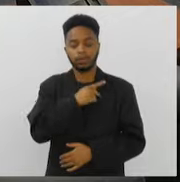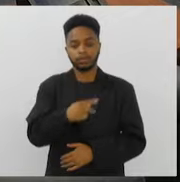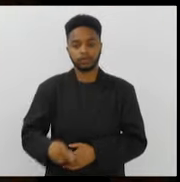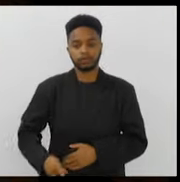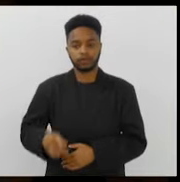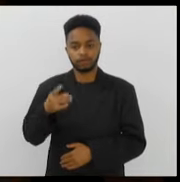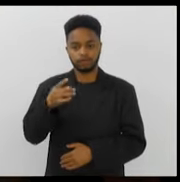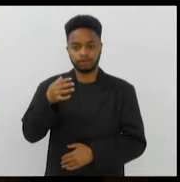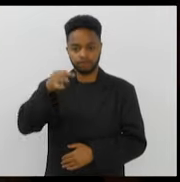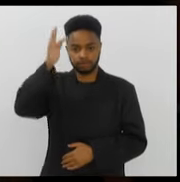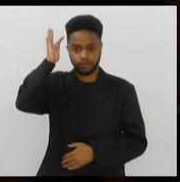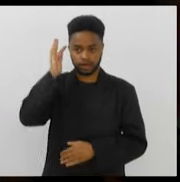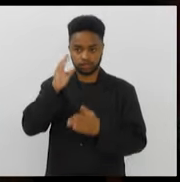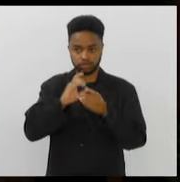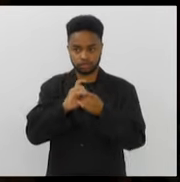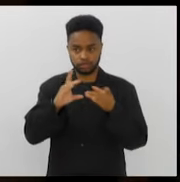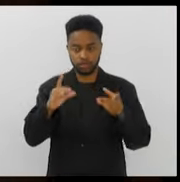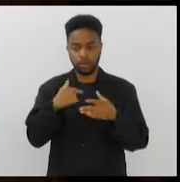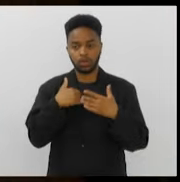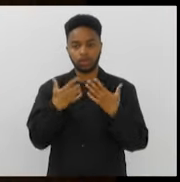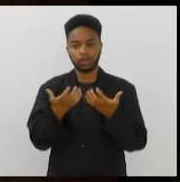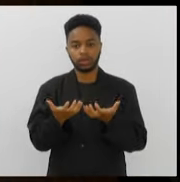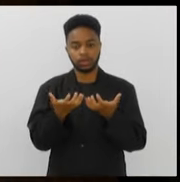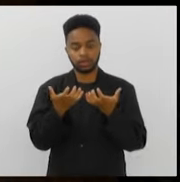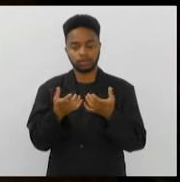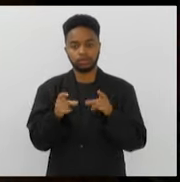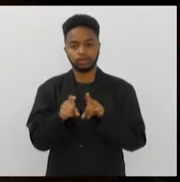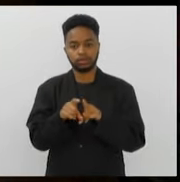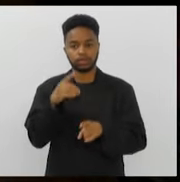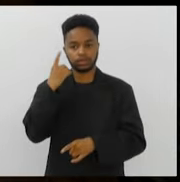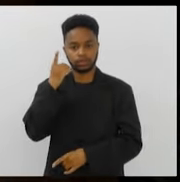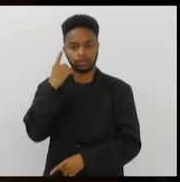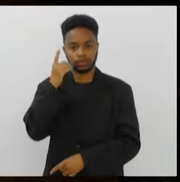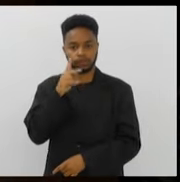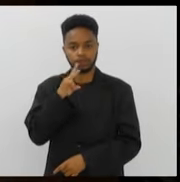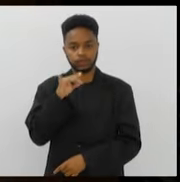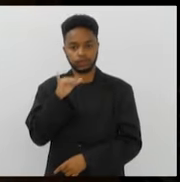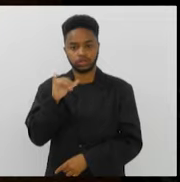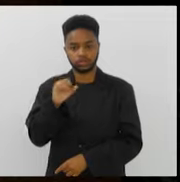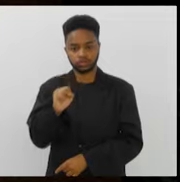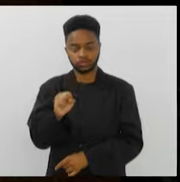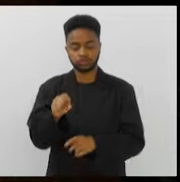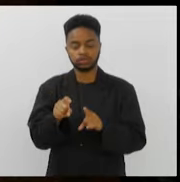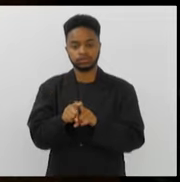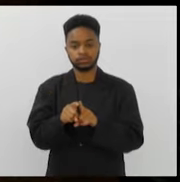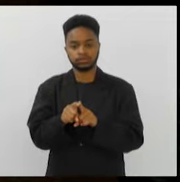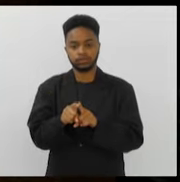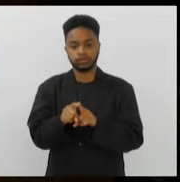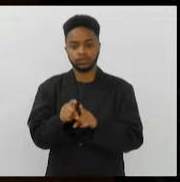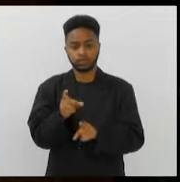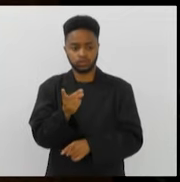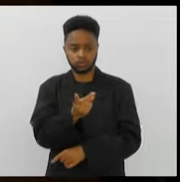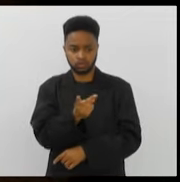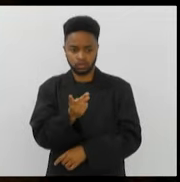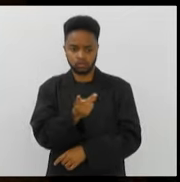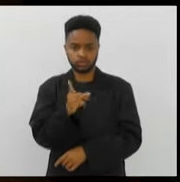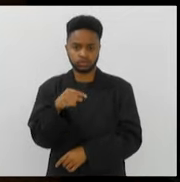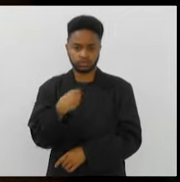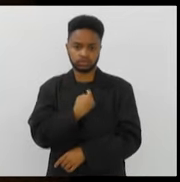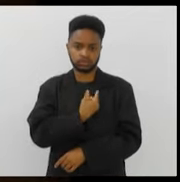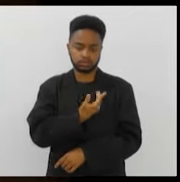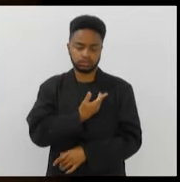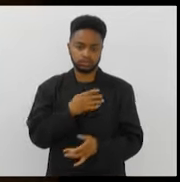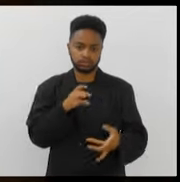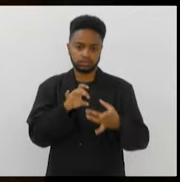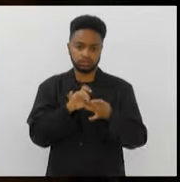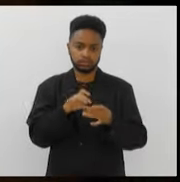Democrático. Queria, deputado Vinícius Cozzolino, aliás, tanto deputado Vinícius quanto Vossa Excelência são nossos colegas na